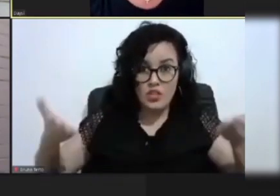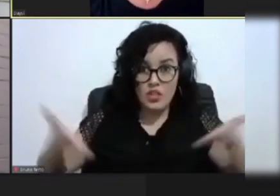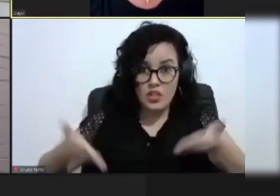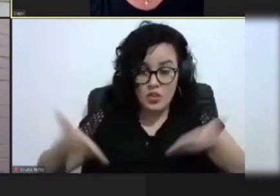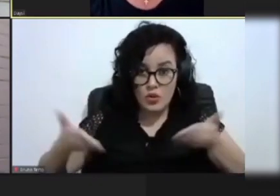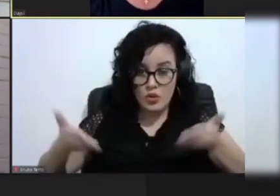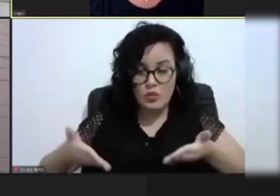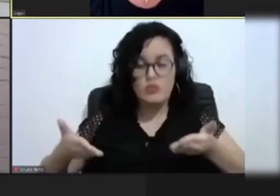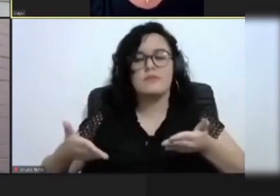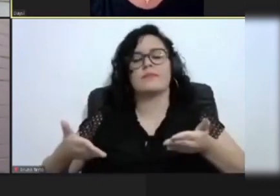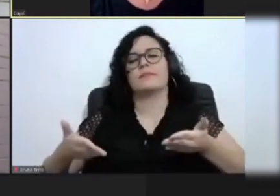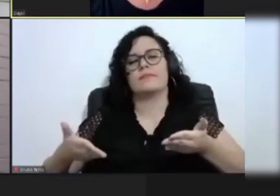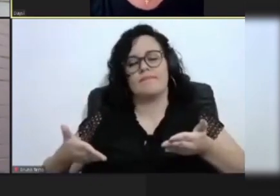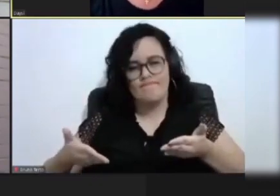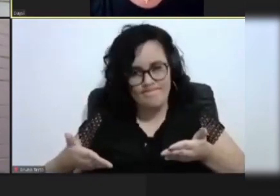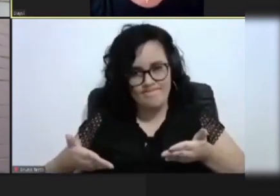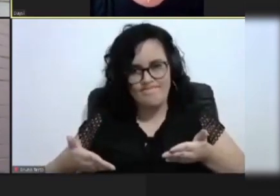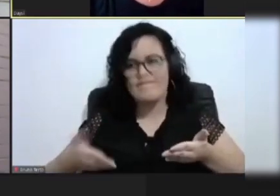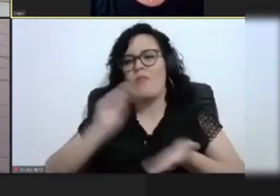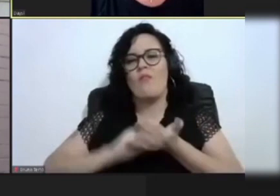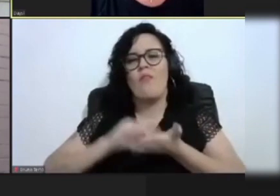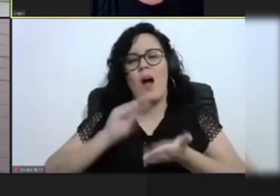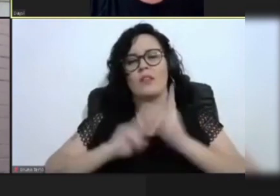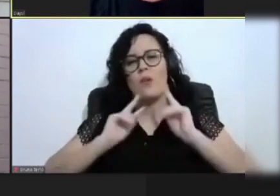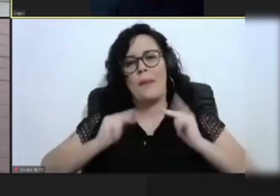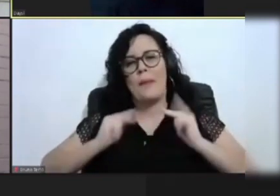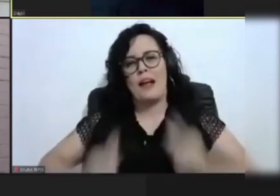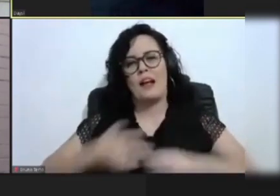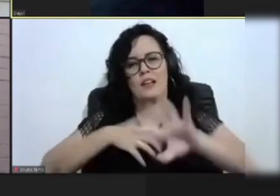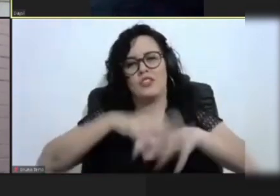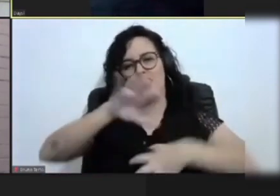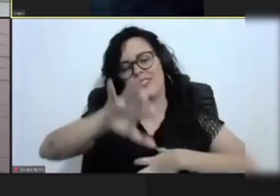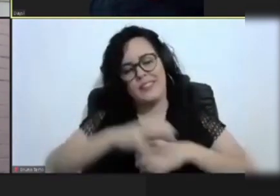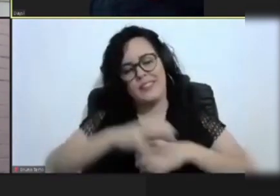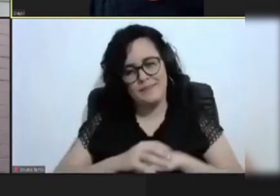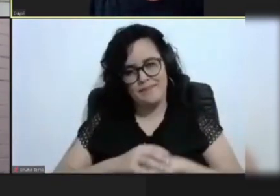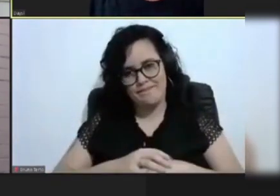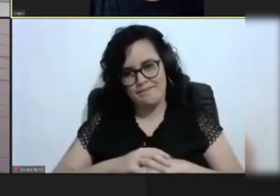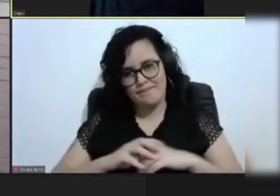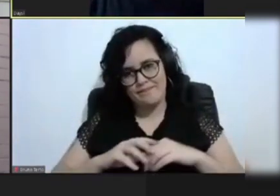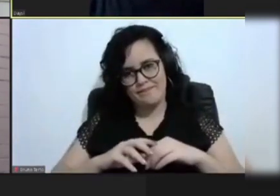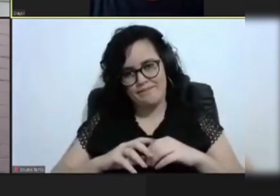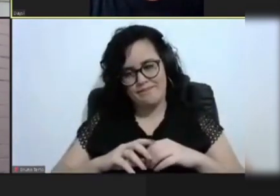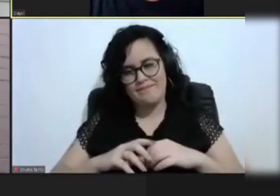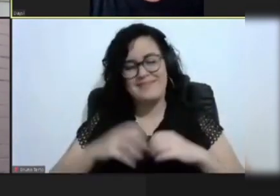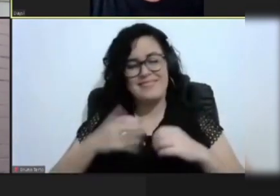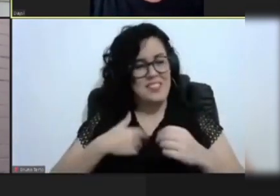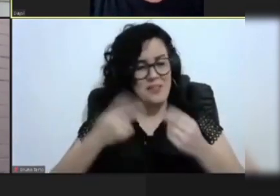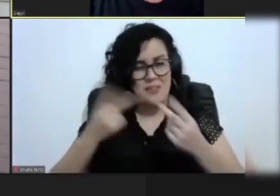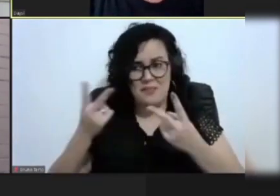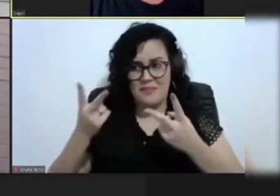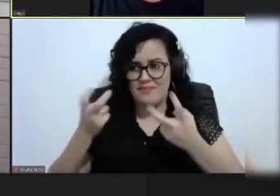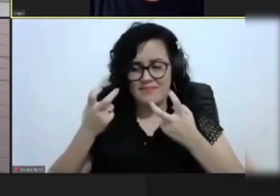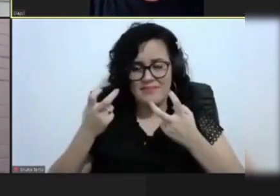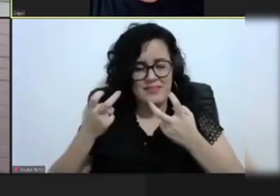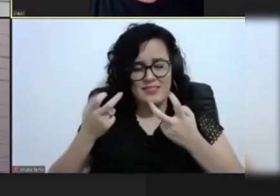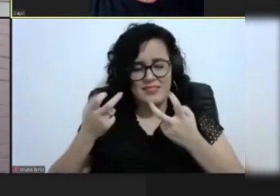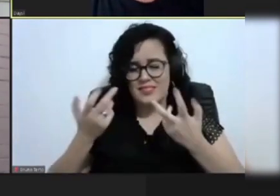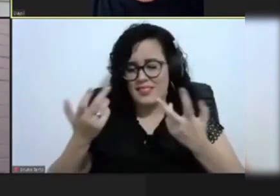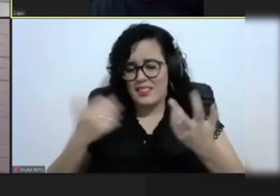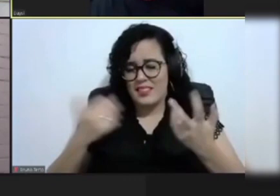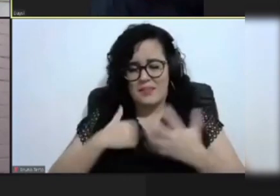é muito desumana. Então, eu olho para tudo isso e eu não consigo ter a mínima esperança.